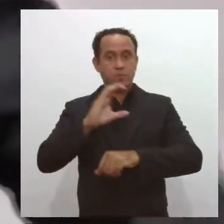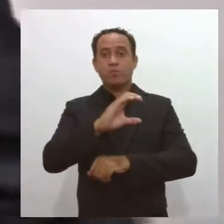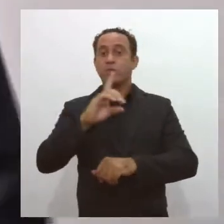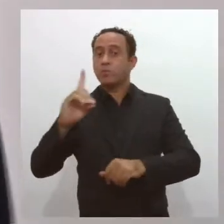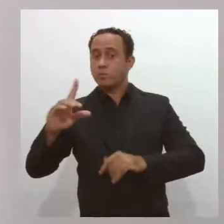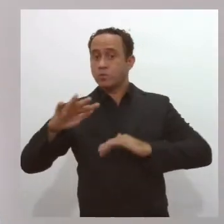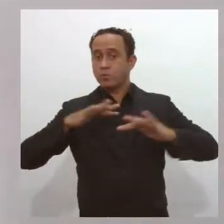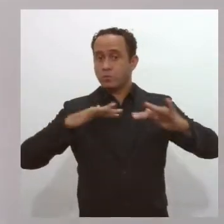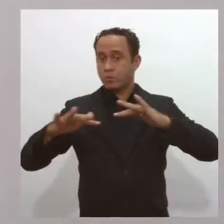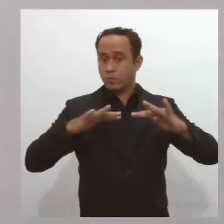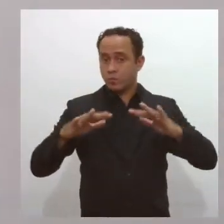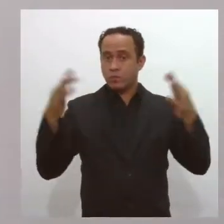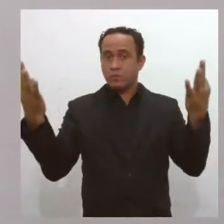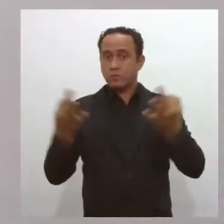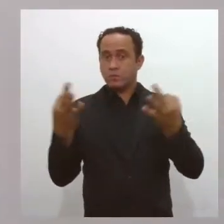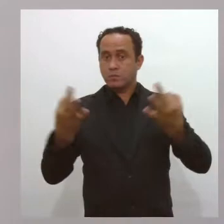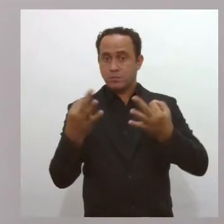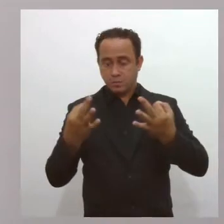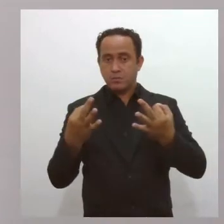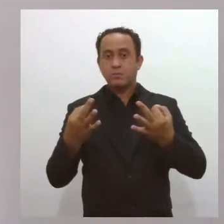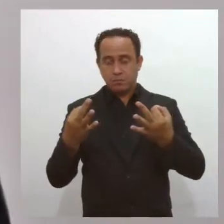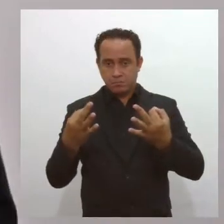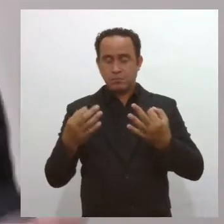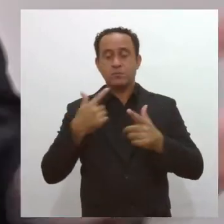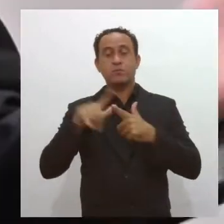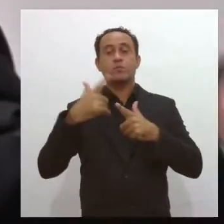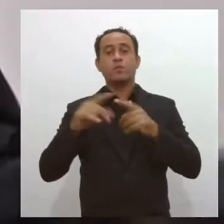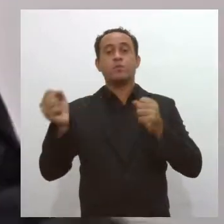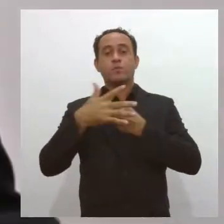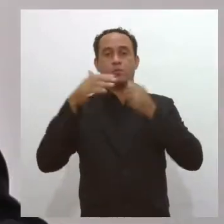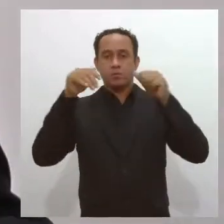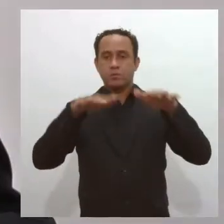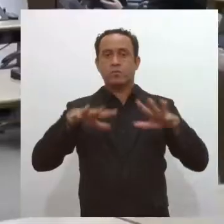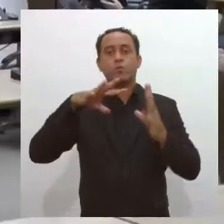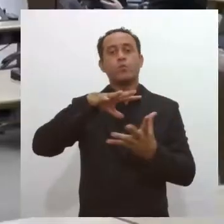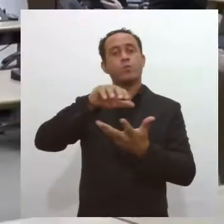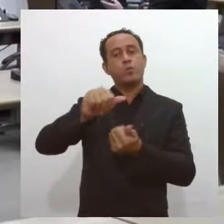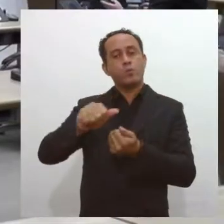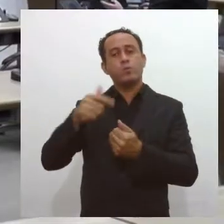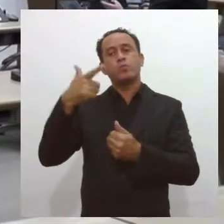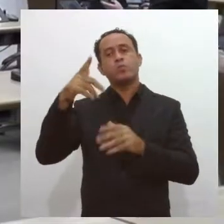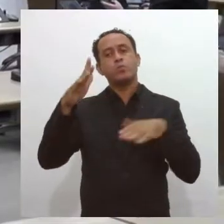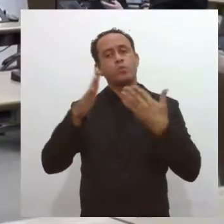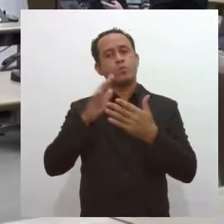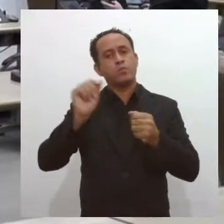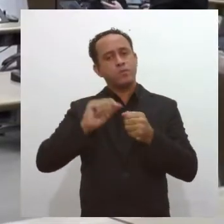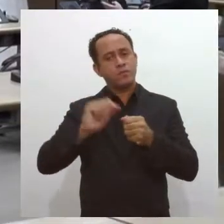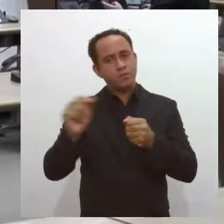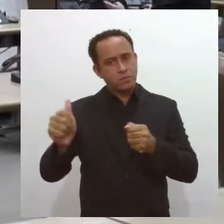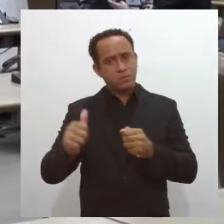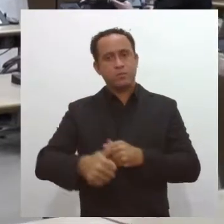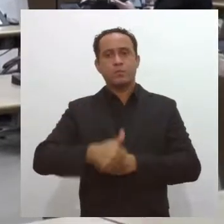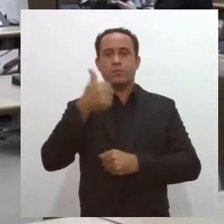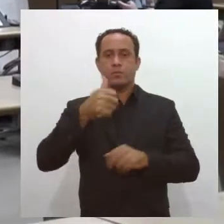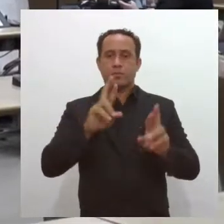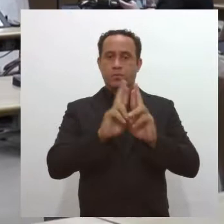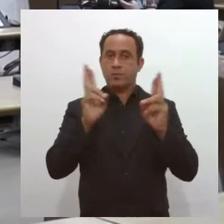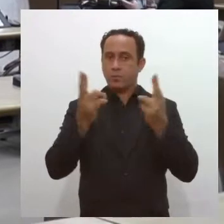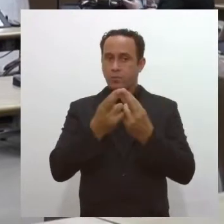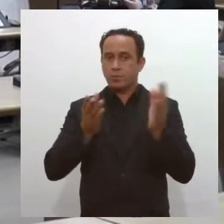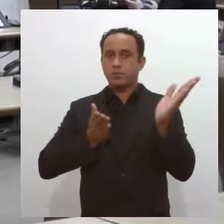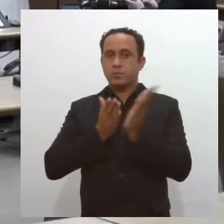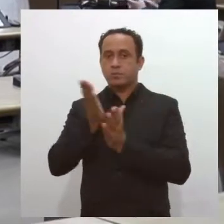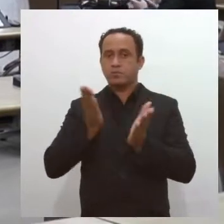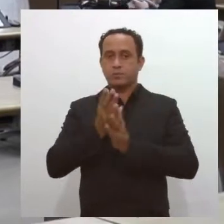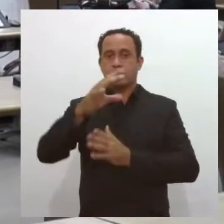coordenação nas formas de conter as ondas de pandemia, como o mundo todo está fazendo. Ainda na primeira sessão mista da semana, foram aprovadas